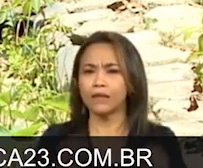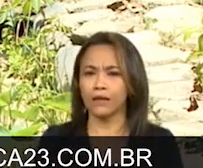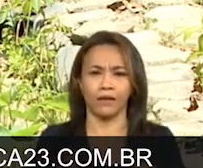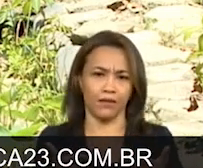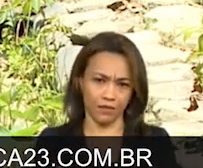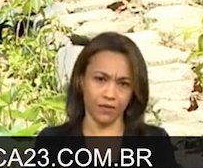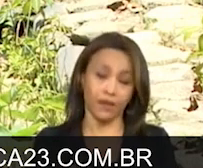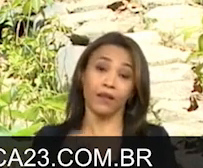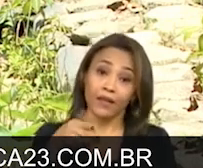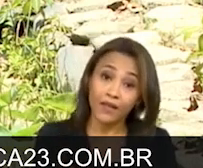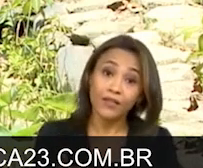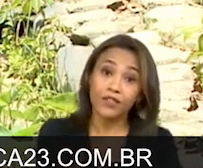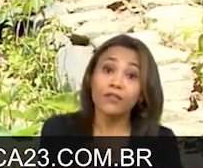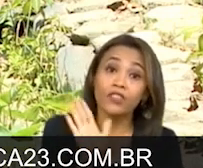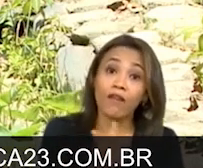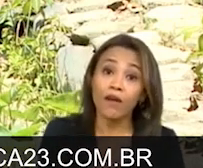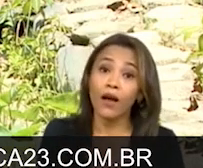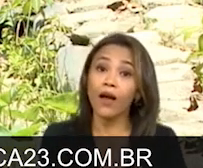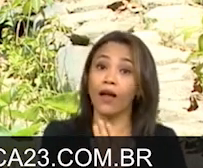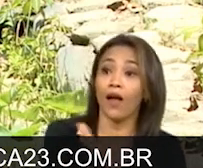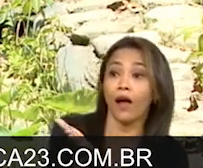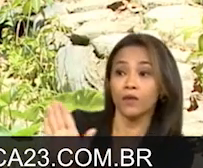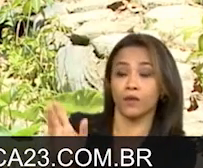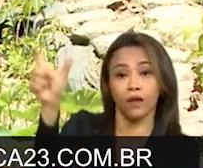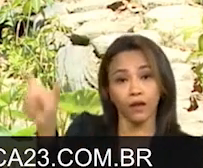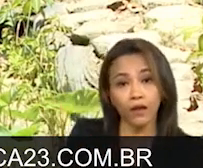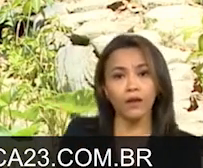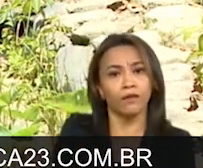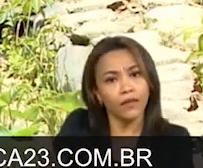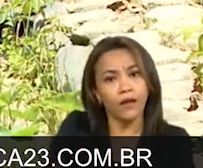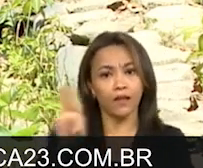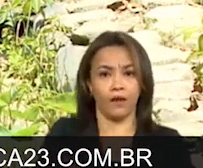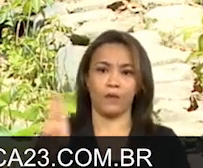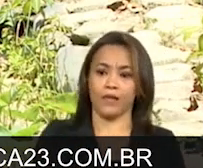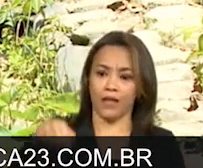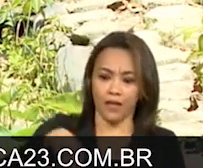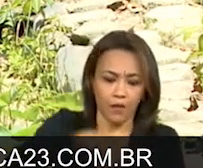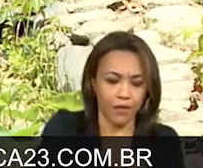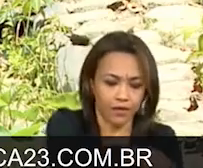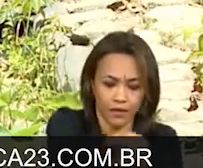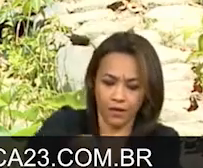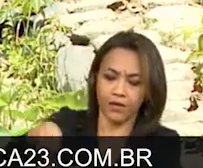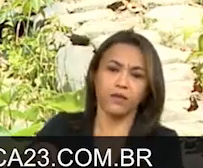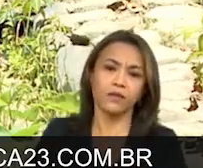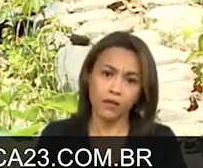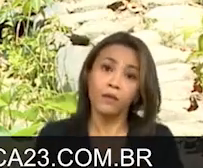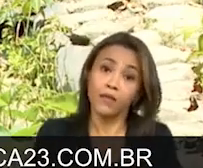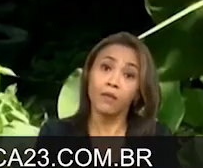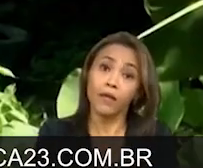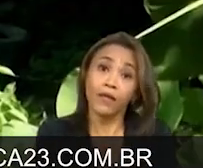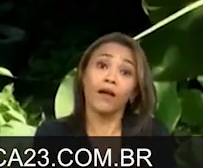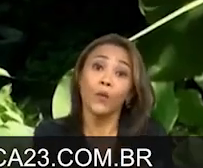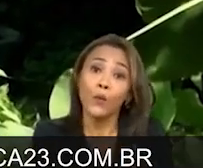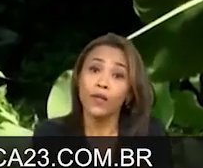vai trazer um produto para ele, que ele vai poder utilizar aqui na plantação dele e até no sistema de piscicultura que ele tem aqui.